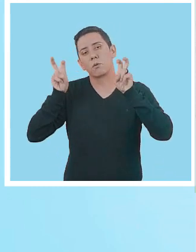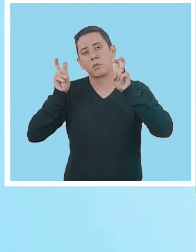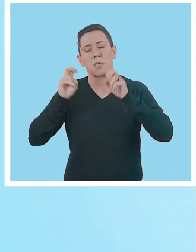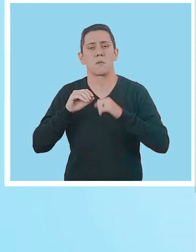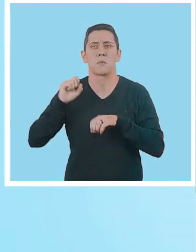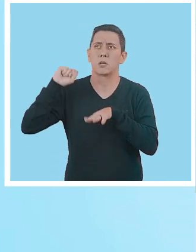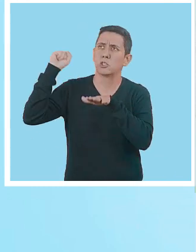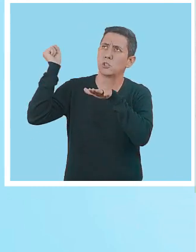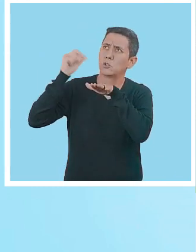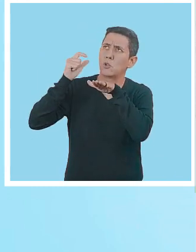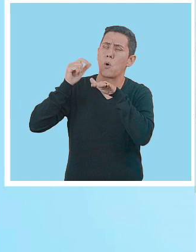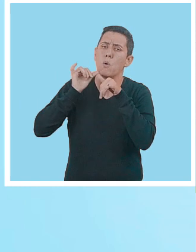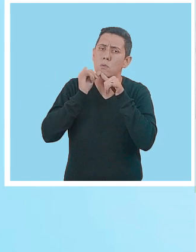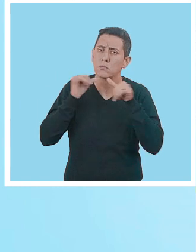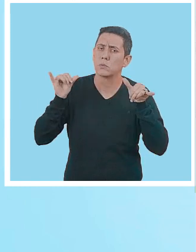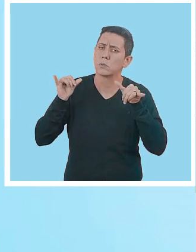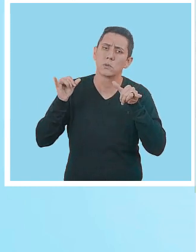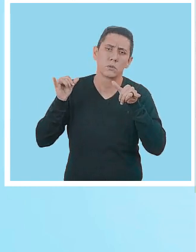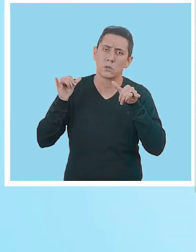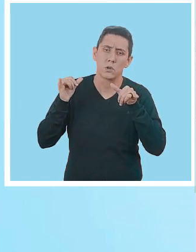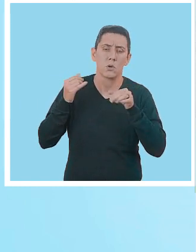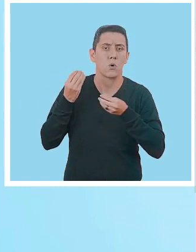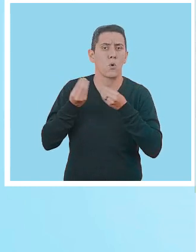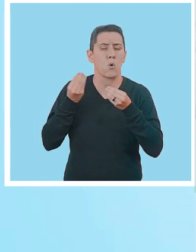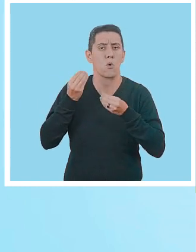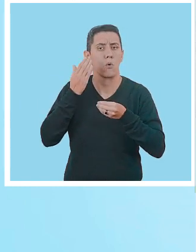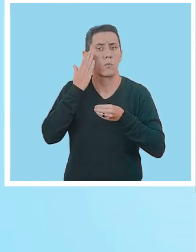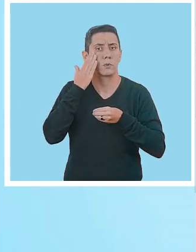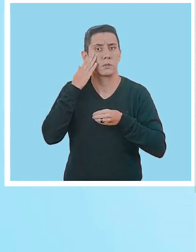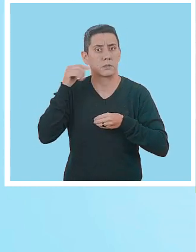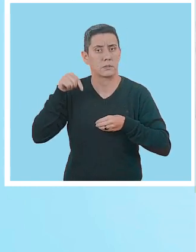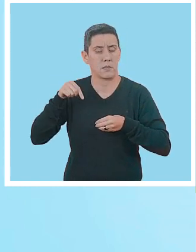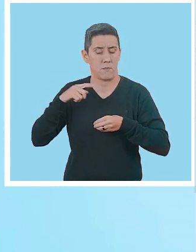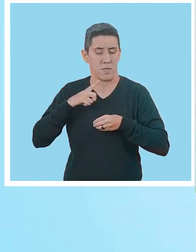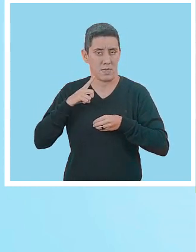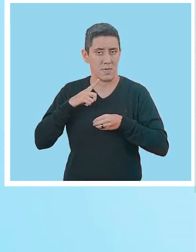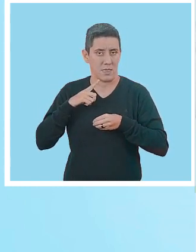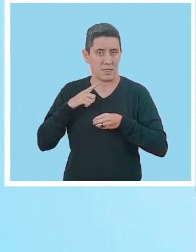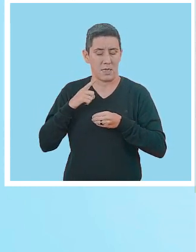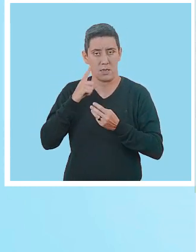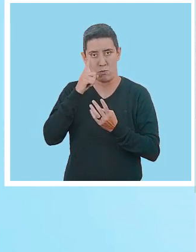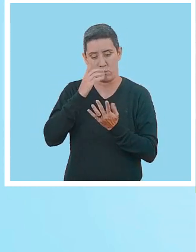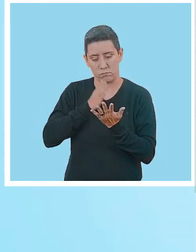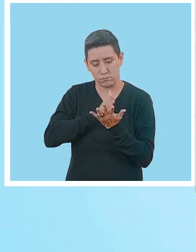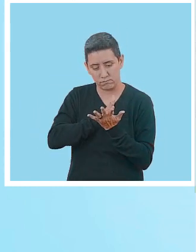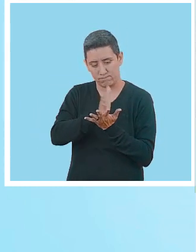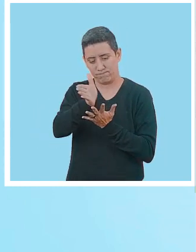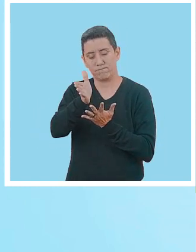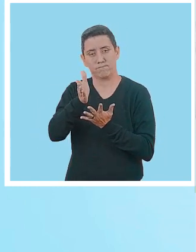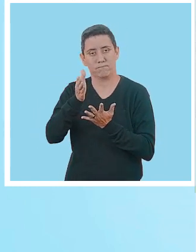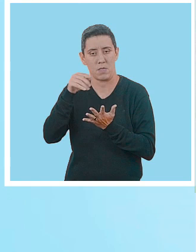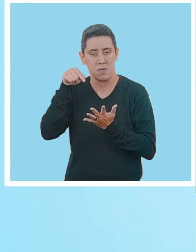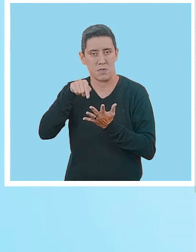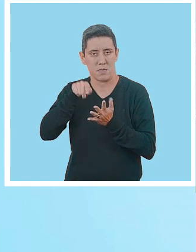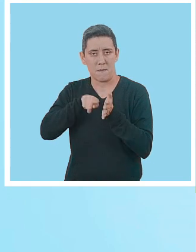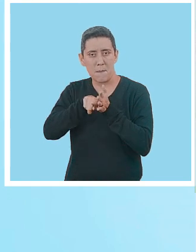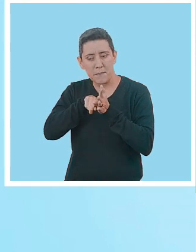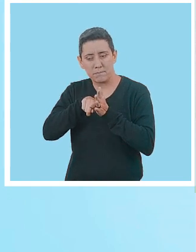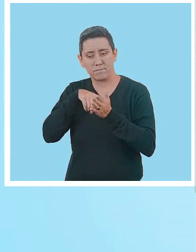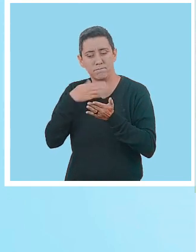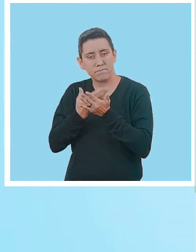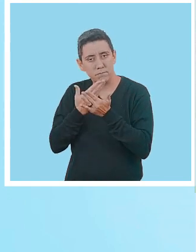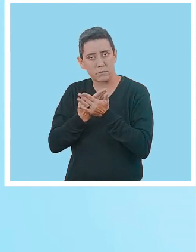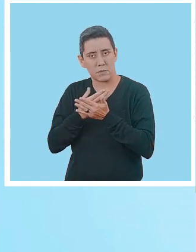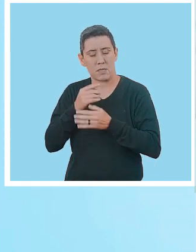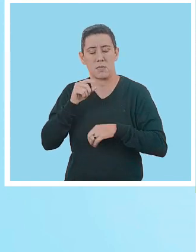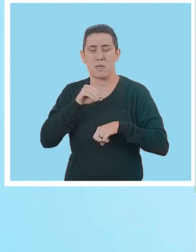que é aonde é a digital Power um uma das Vertentes da Digital Power Tá mas a real